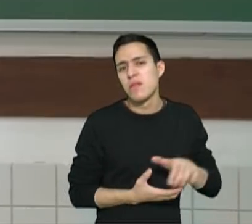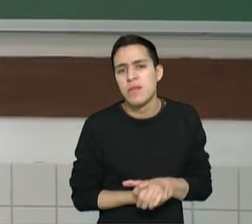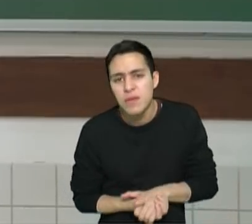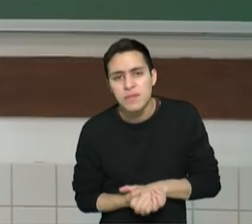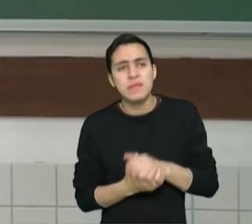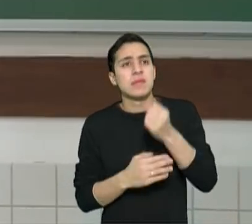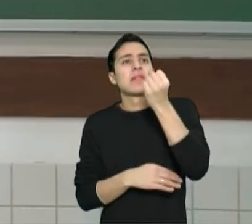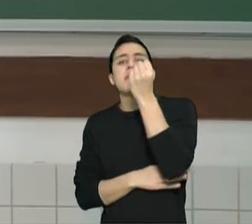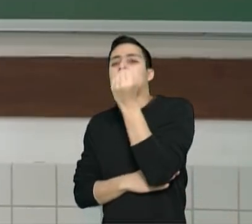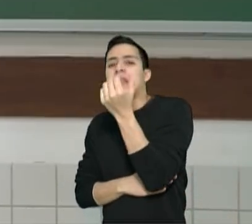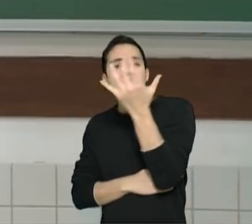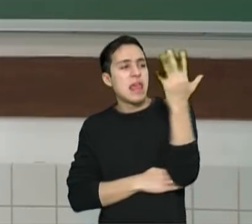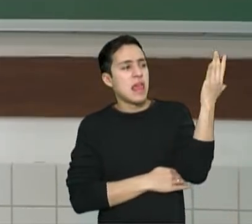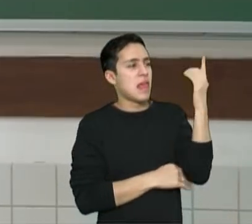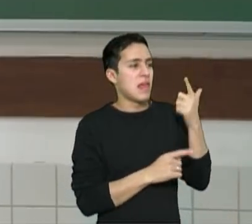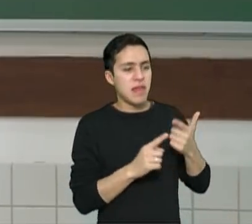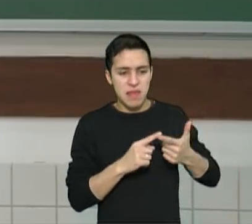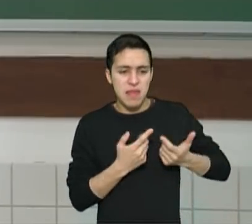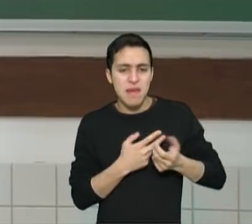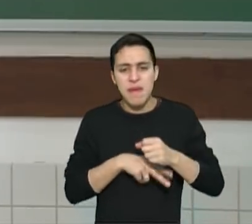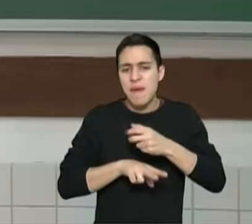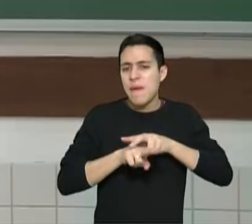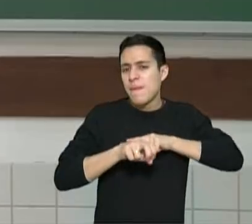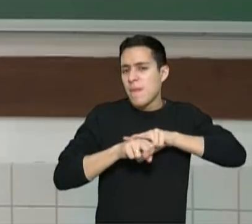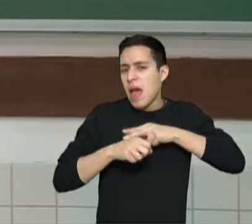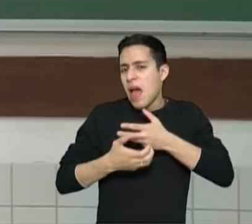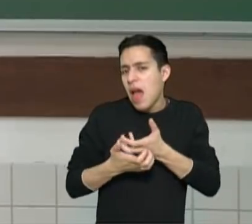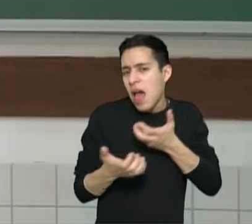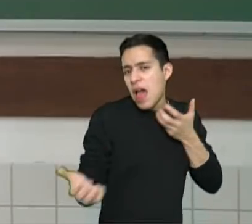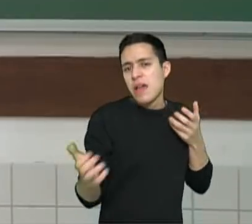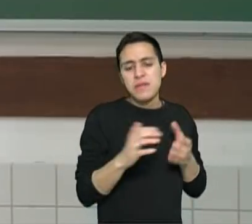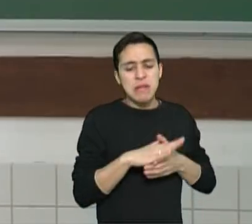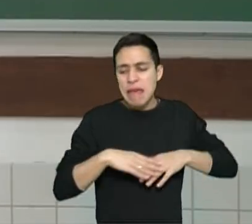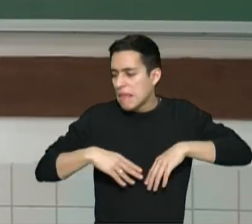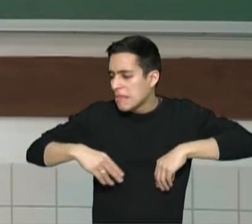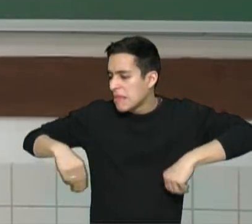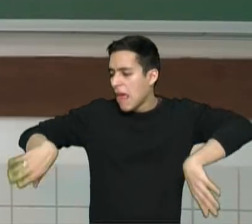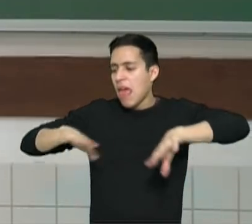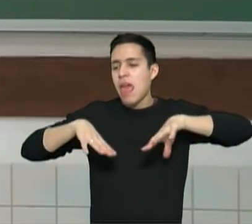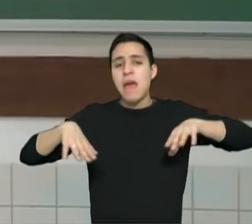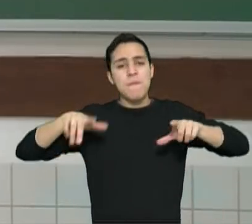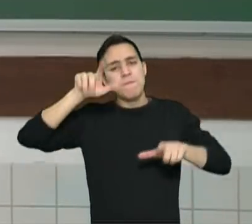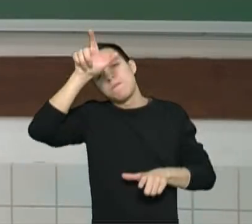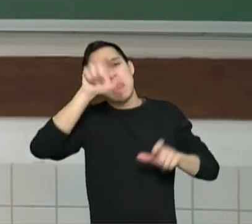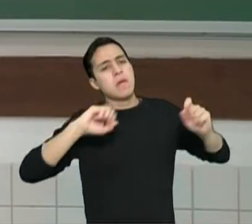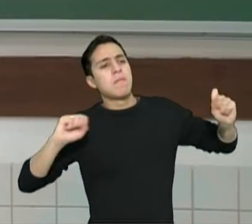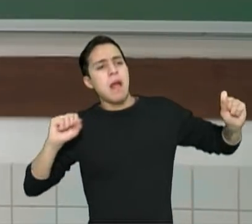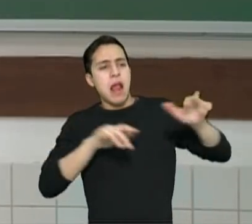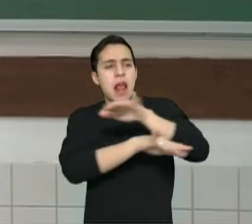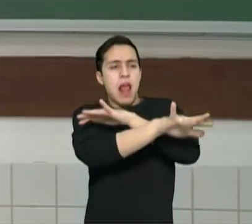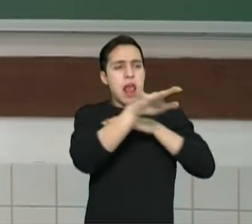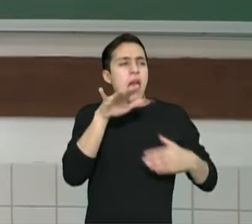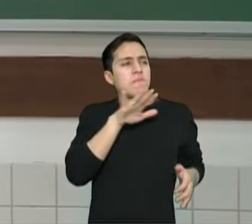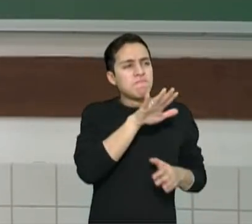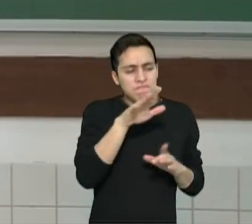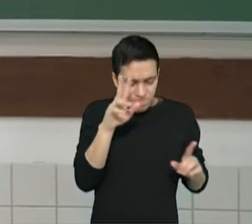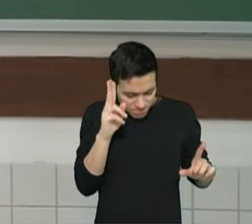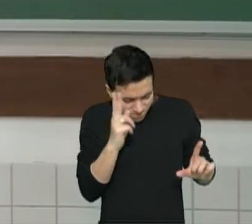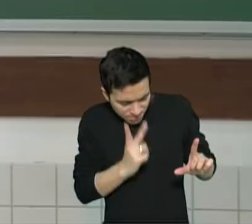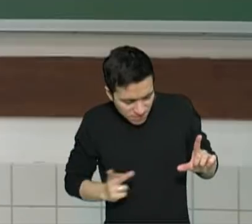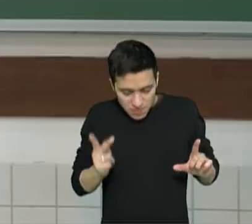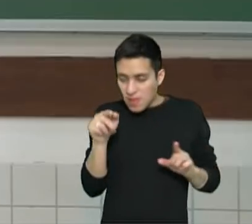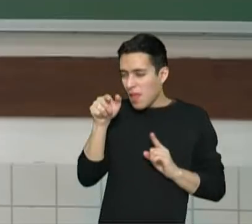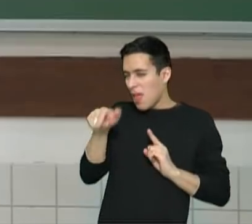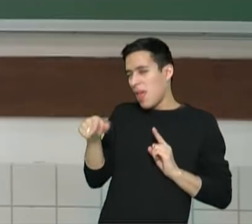das árvores, mato, terra, das pessoas que ali estavam, né? Então, tinha